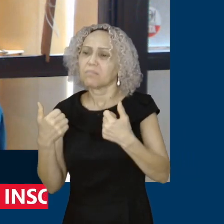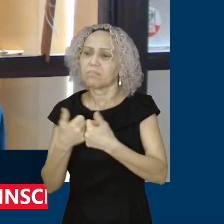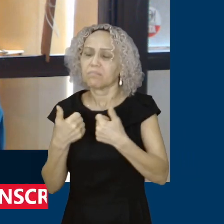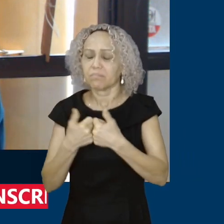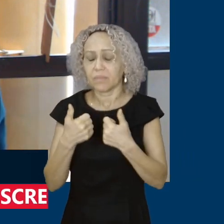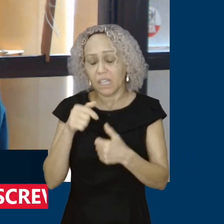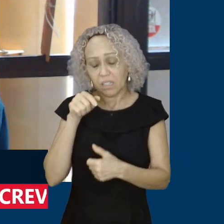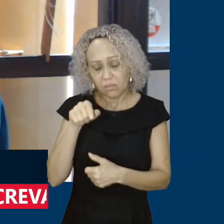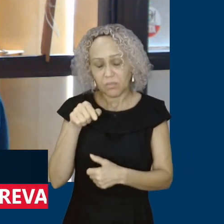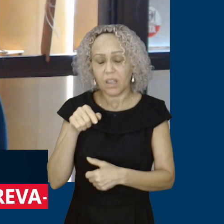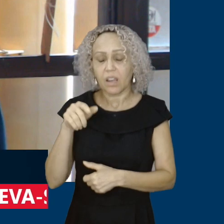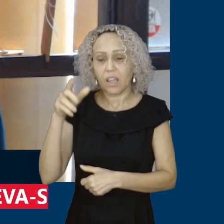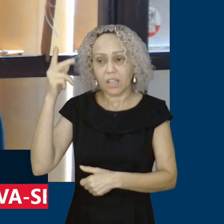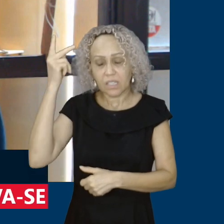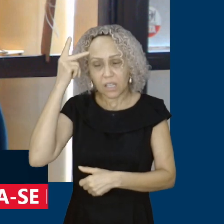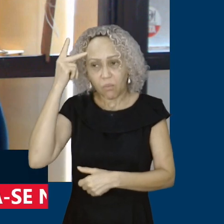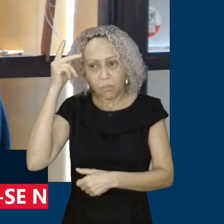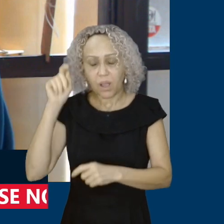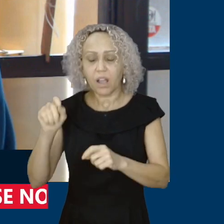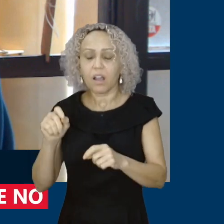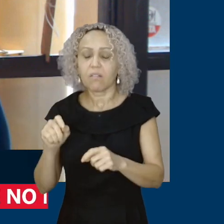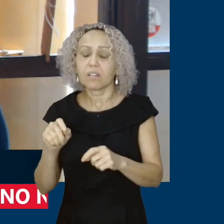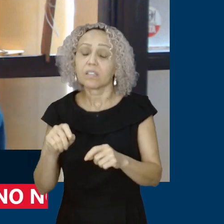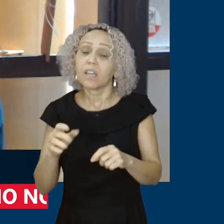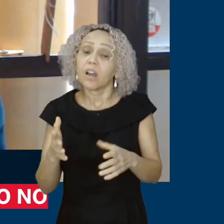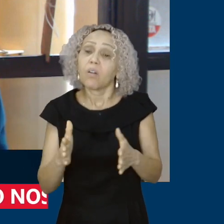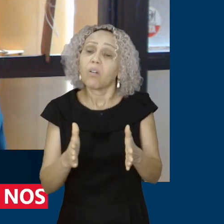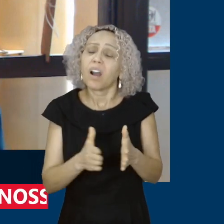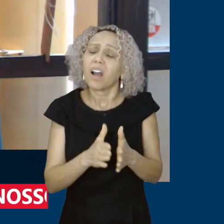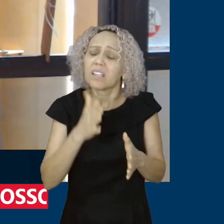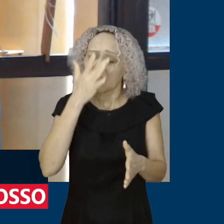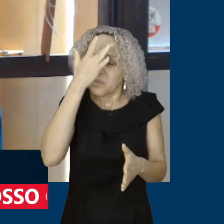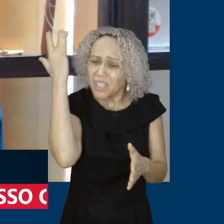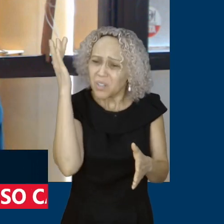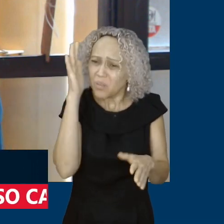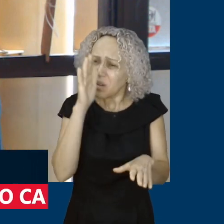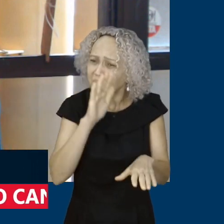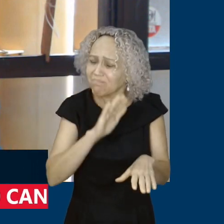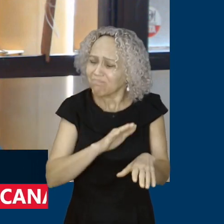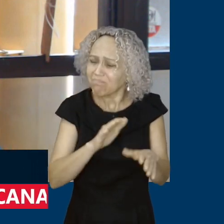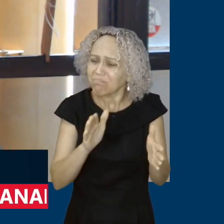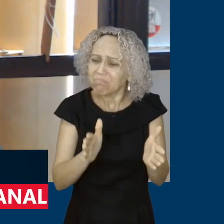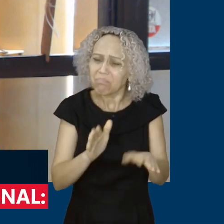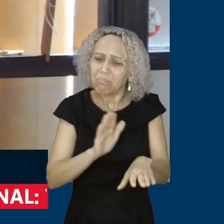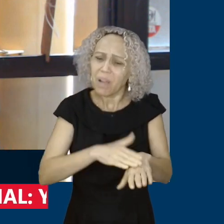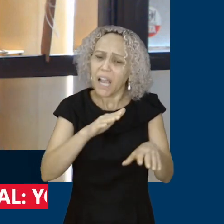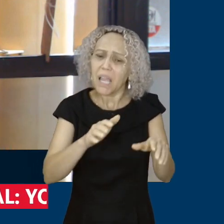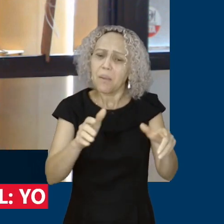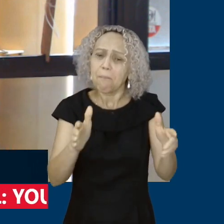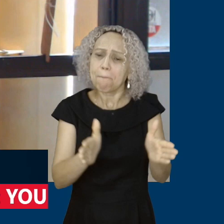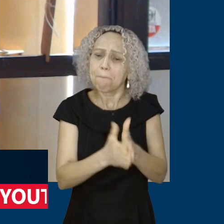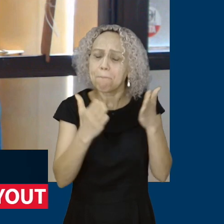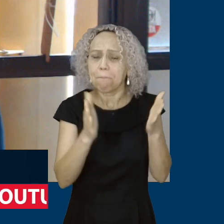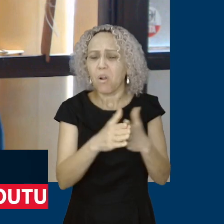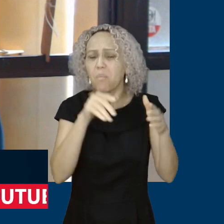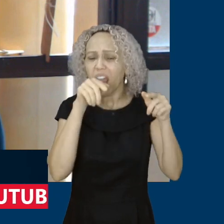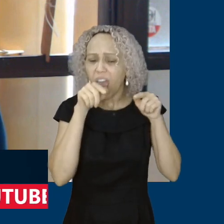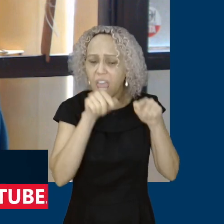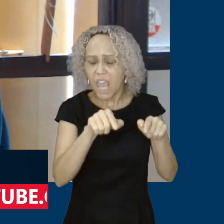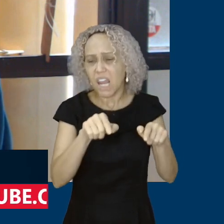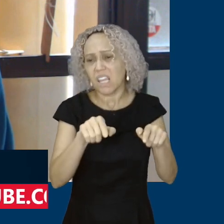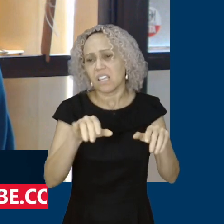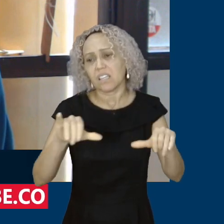seus bens, são os mais vulneráveis, são os mais pobres. Então, você pensar, entendeu, de como é que você organiza para